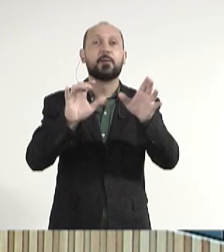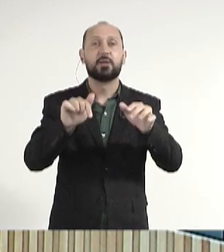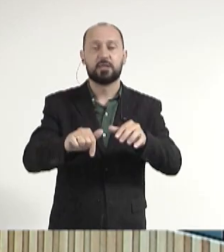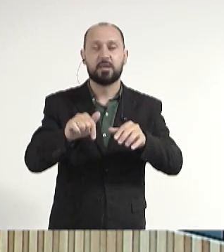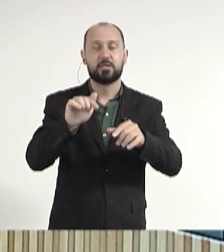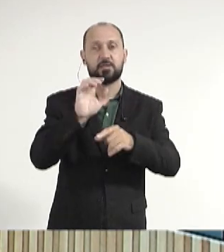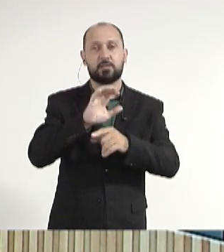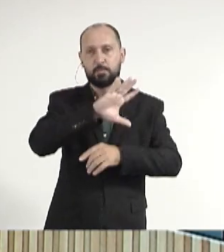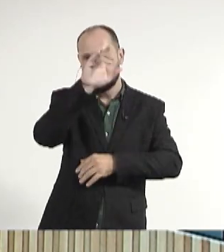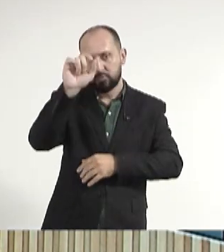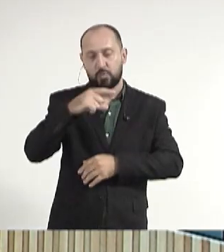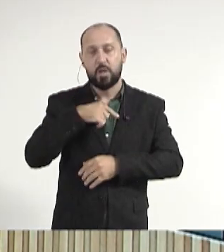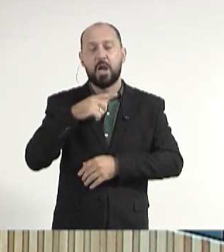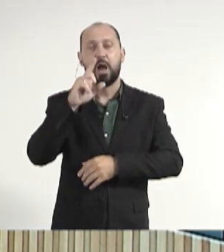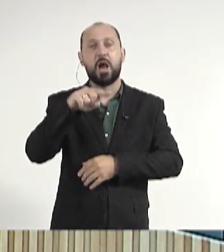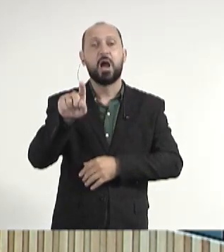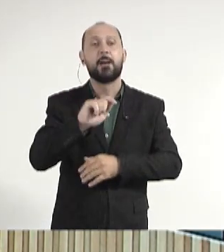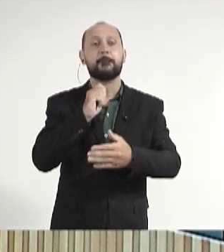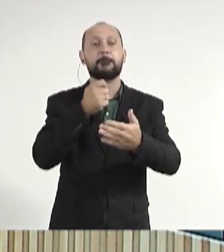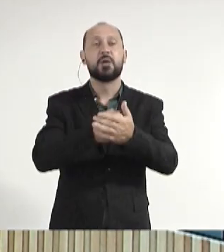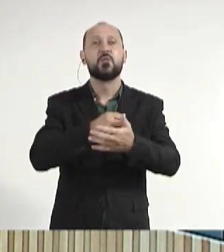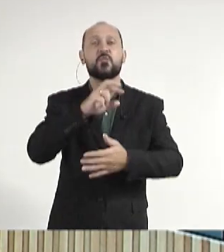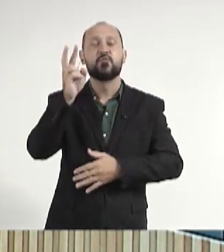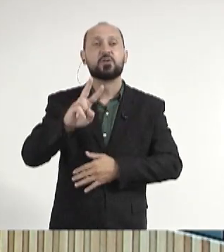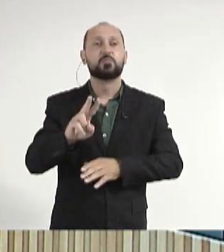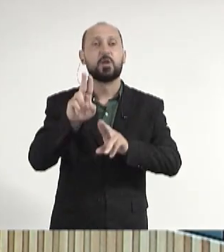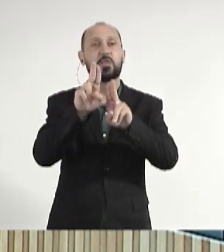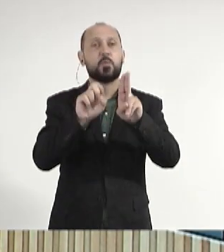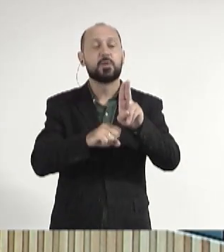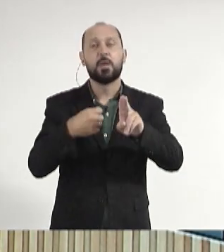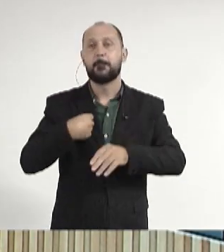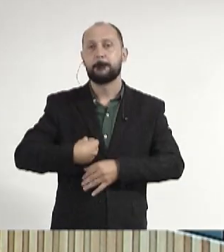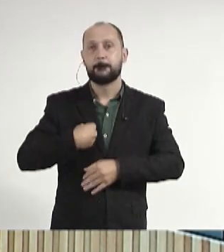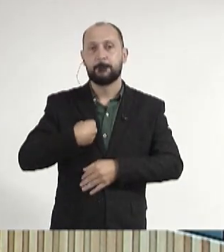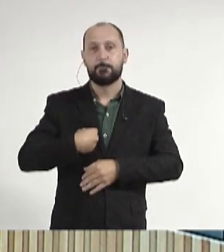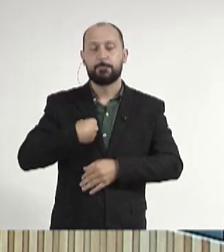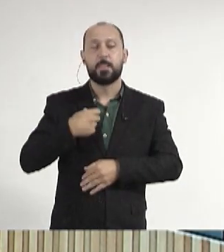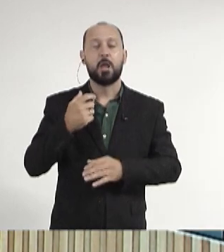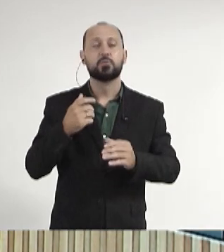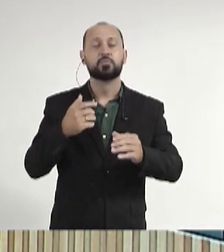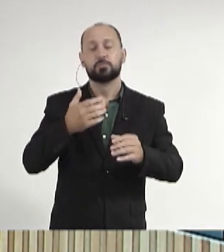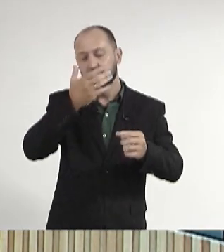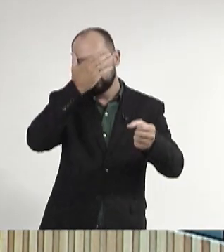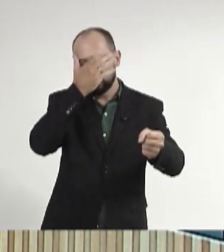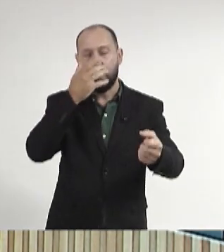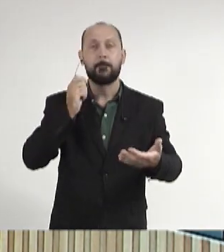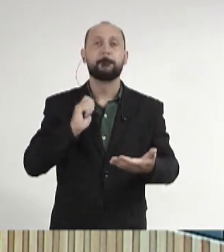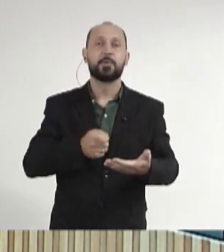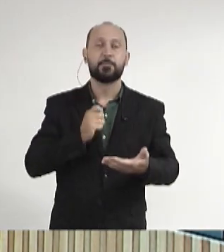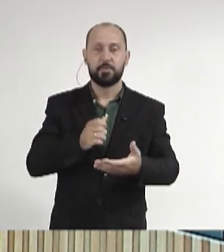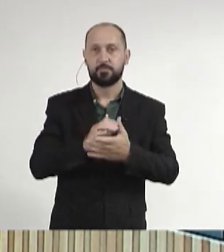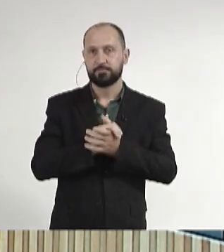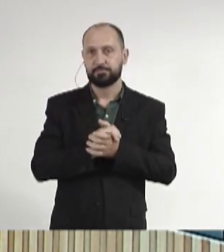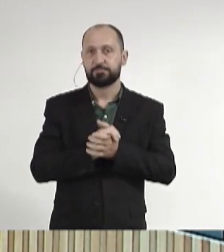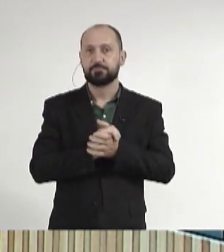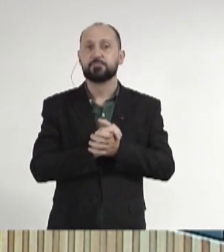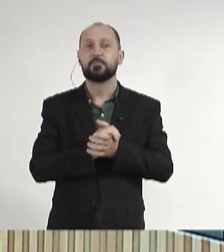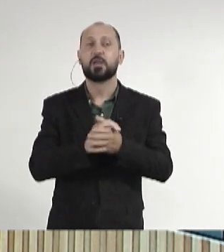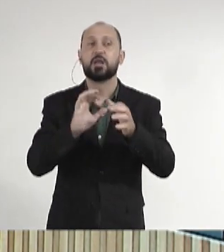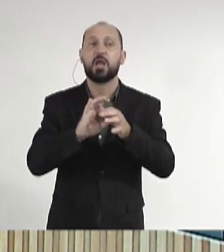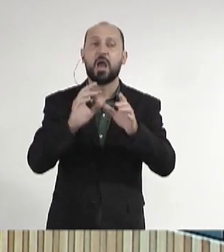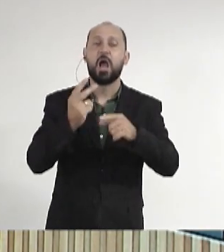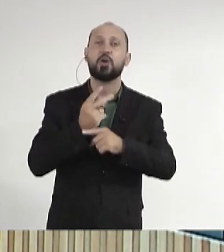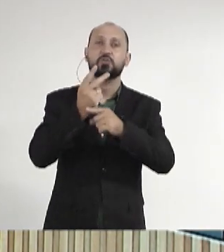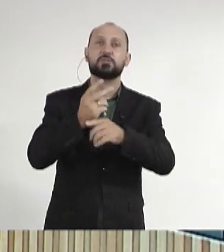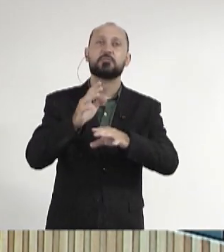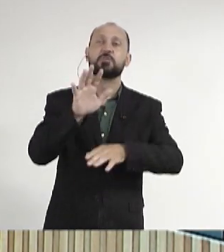aqui em Mato Grosso do Sul a isenção em vestibular da UEMS para quem participou de júri, né? Inicialmente, esse benefício seria